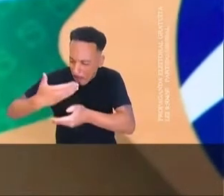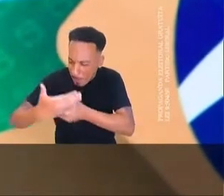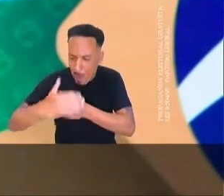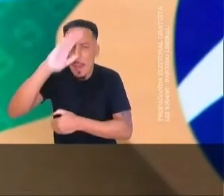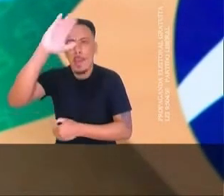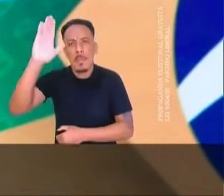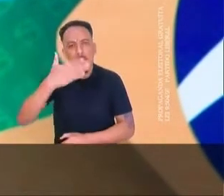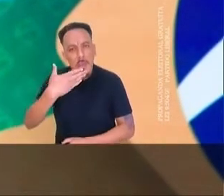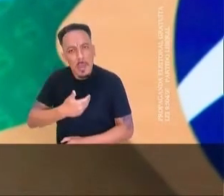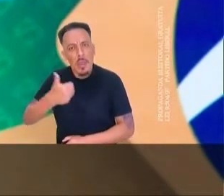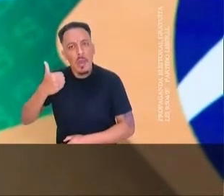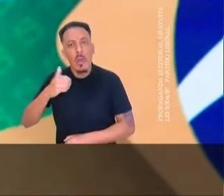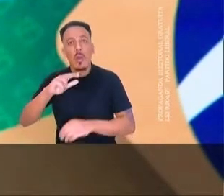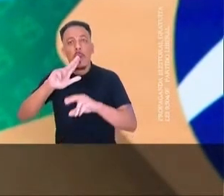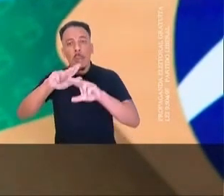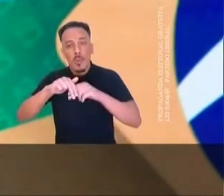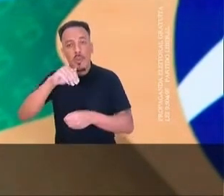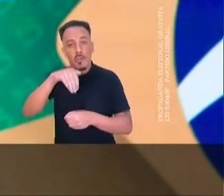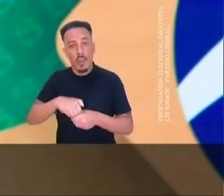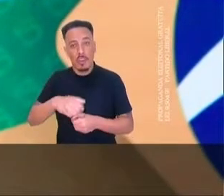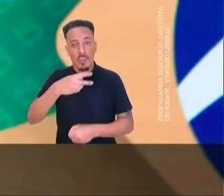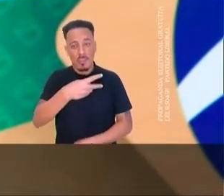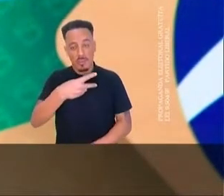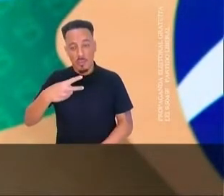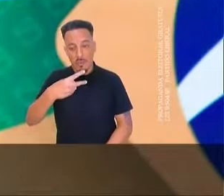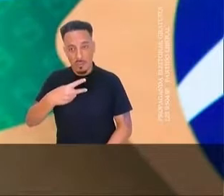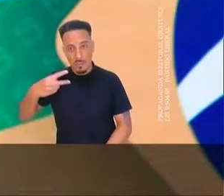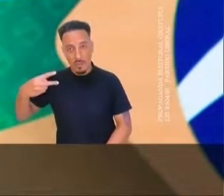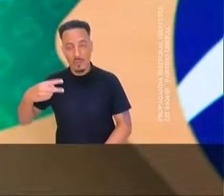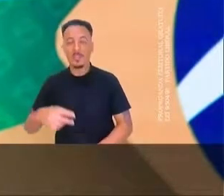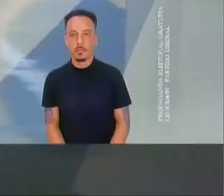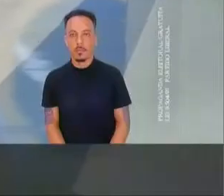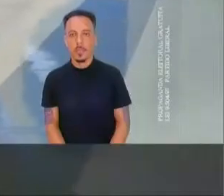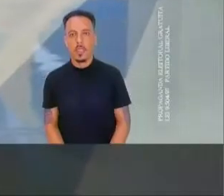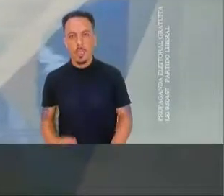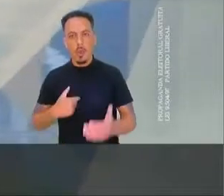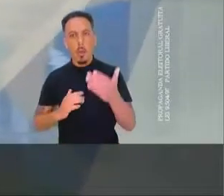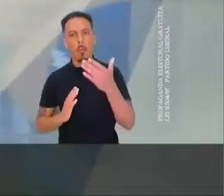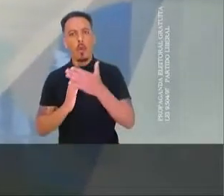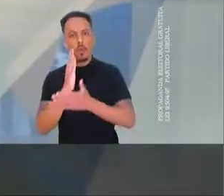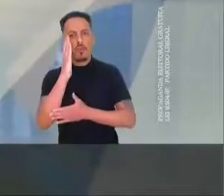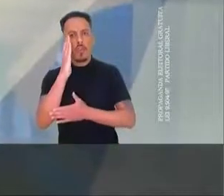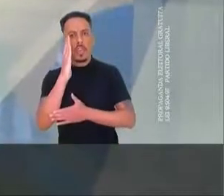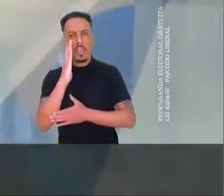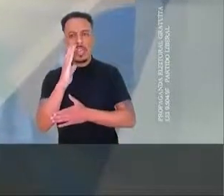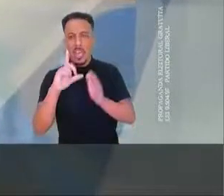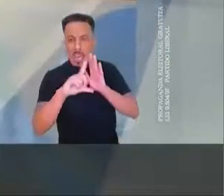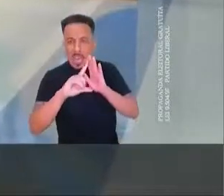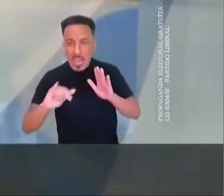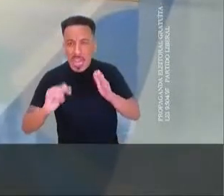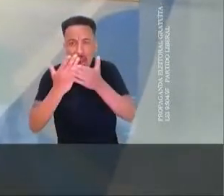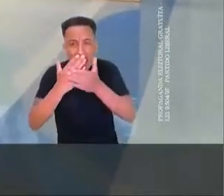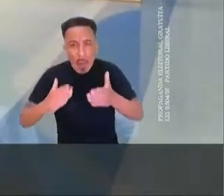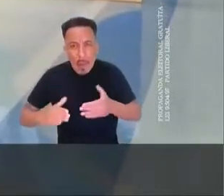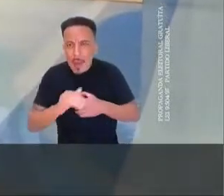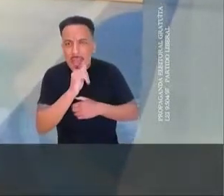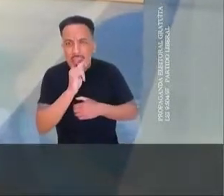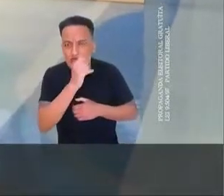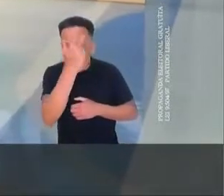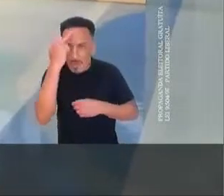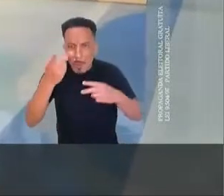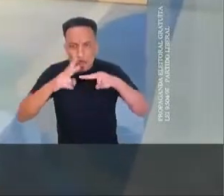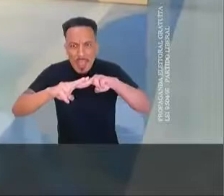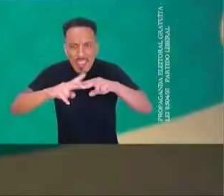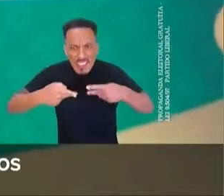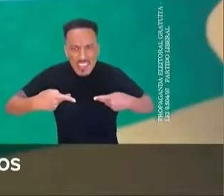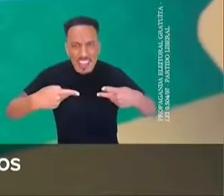Bolsonaro, vamos endireitar o Brasil. Para federal, vote 2222. Aprovei na Câmara dos Deputados o fim das saídas